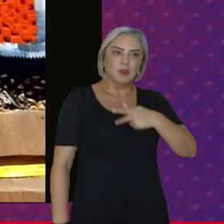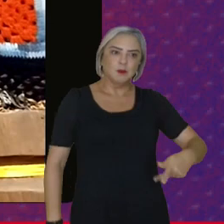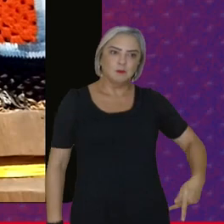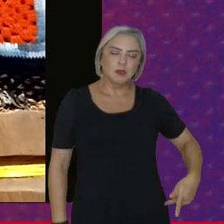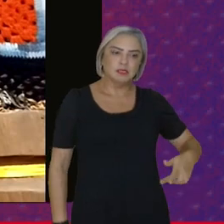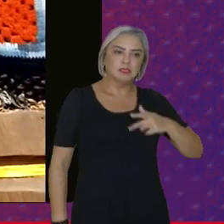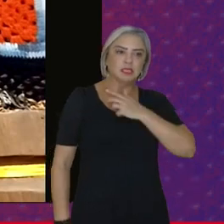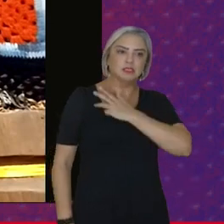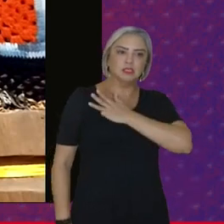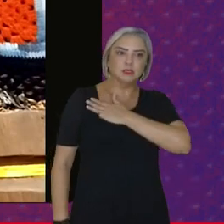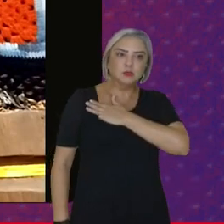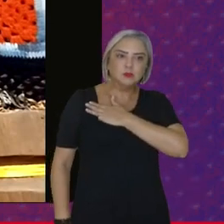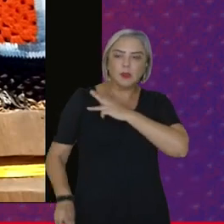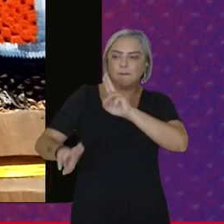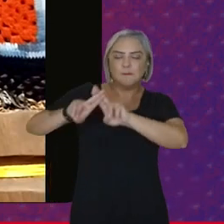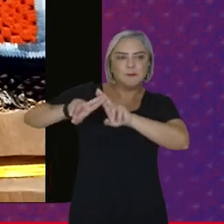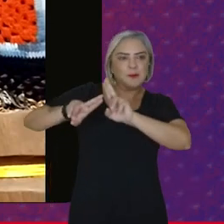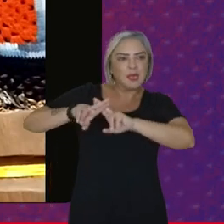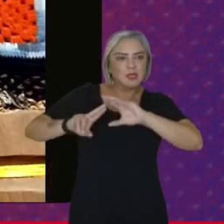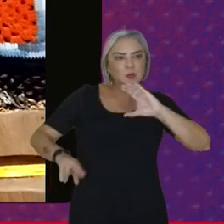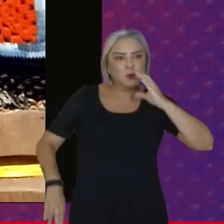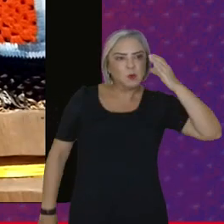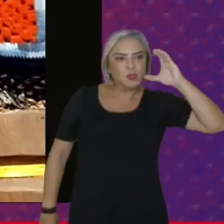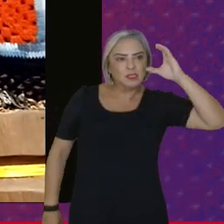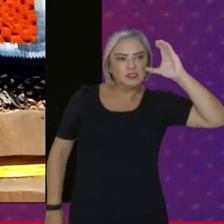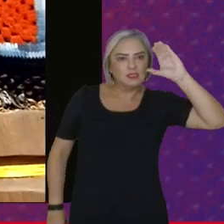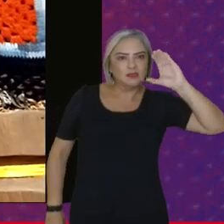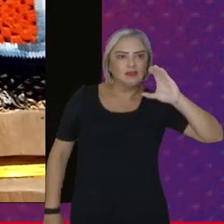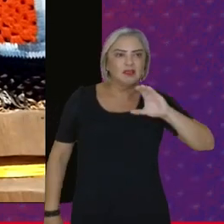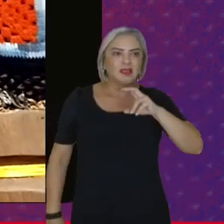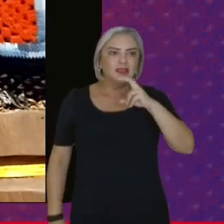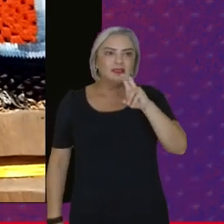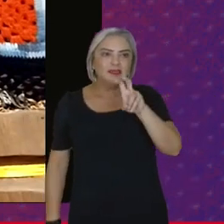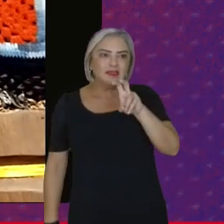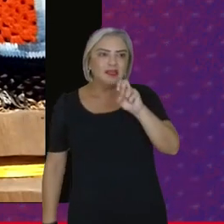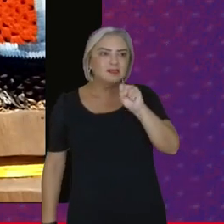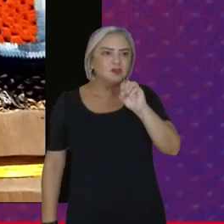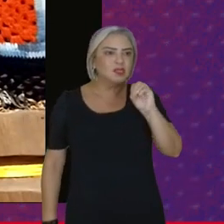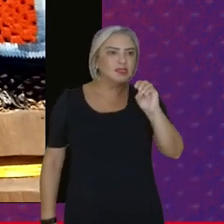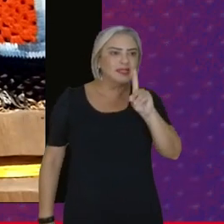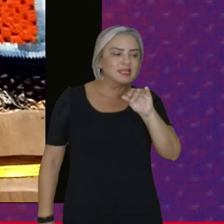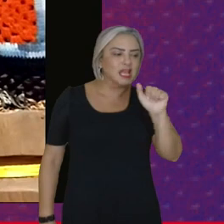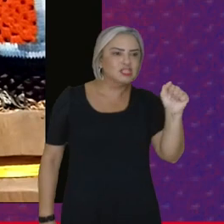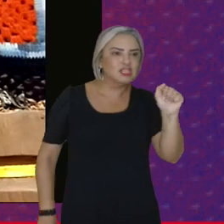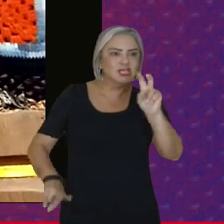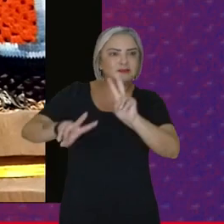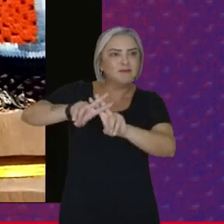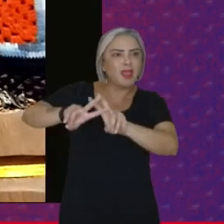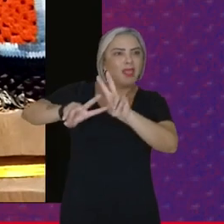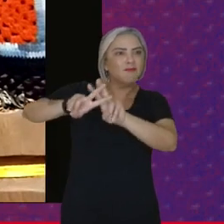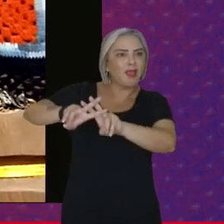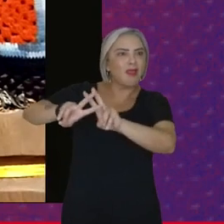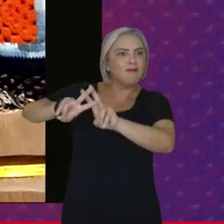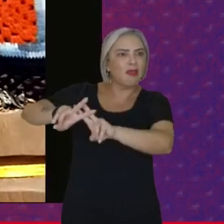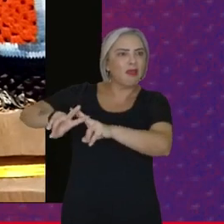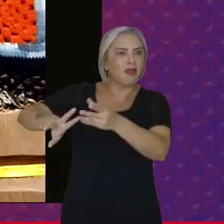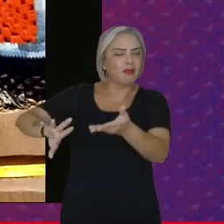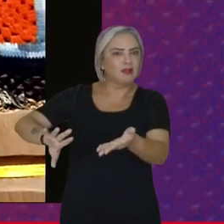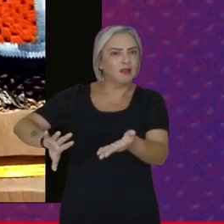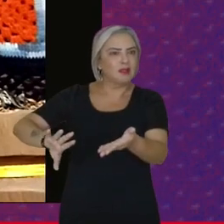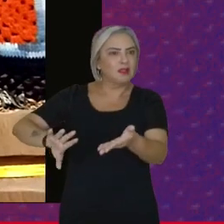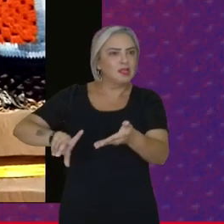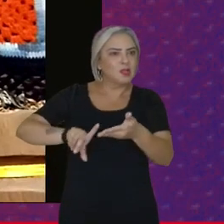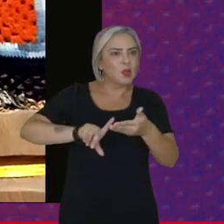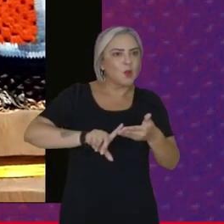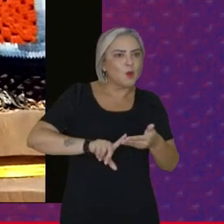Lula, aprisionado em Curitiba. 580 dias que tiraram um